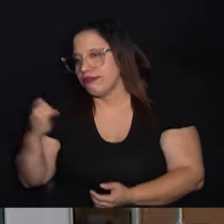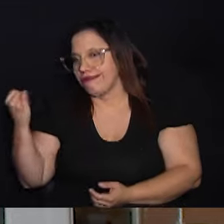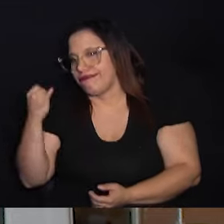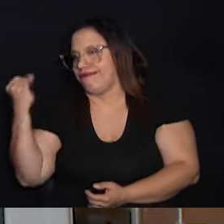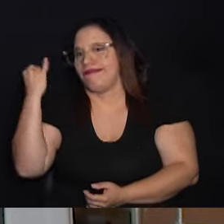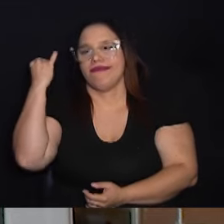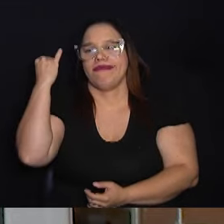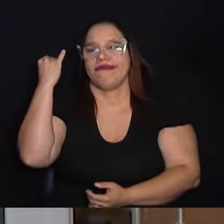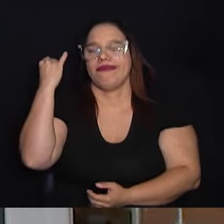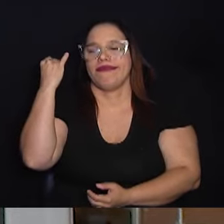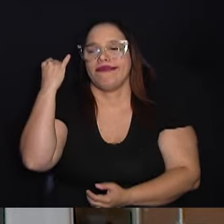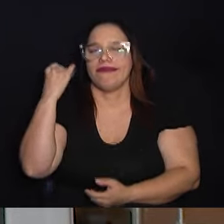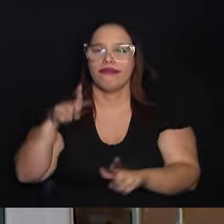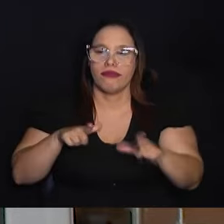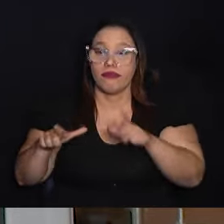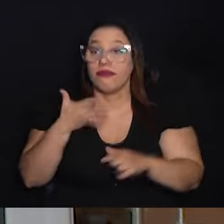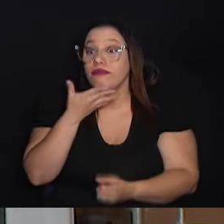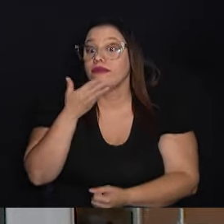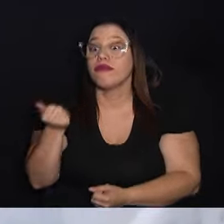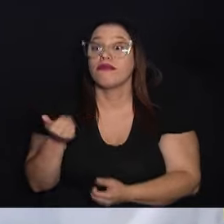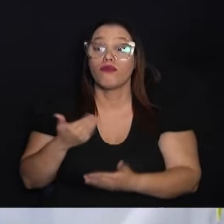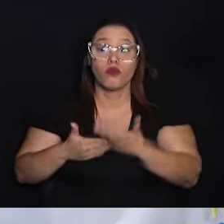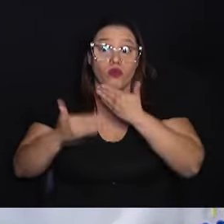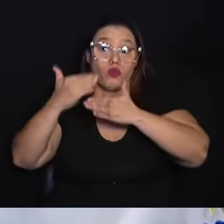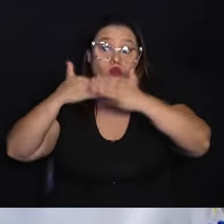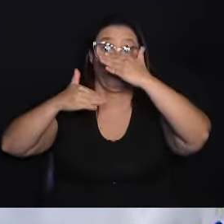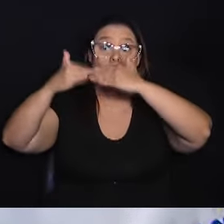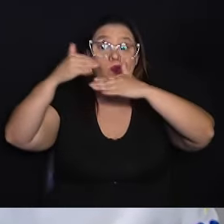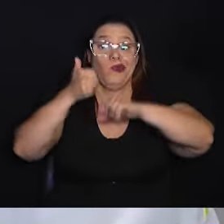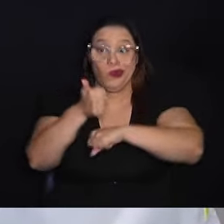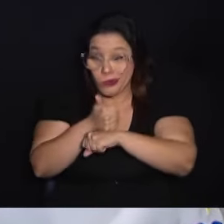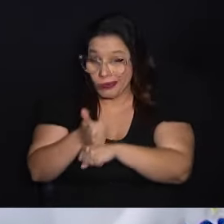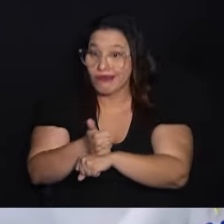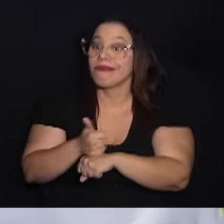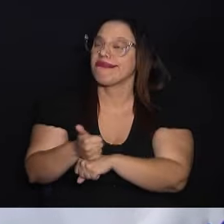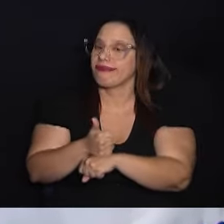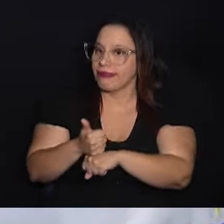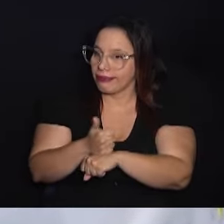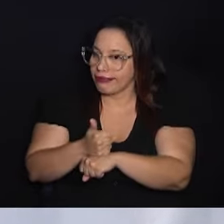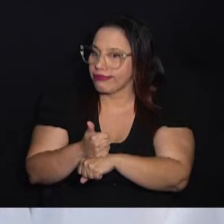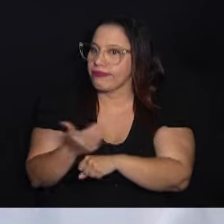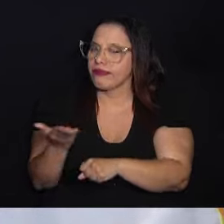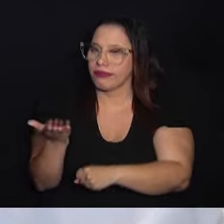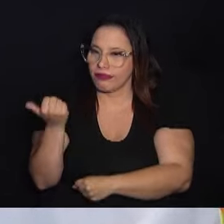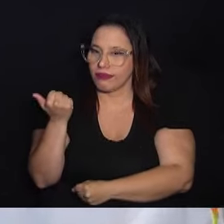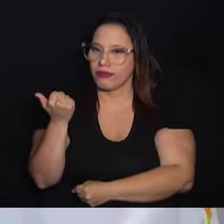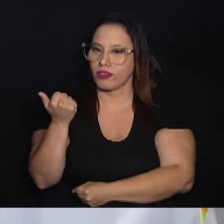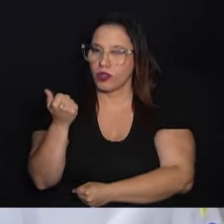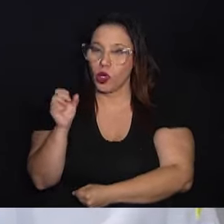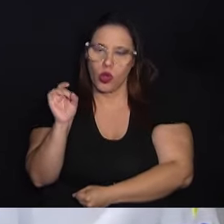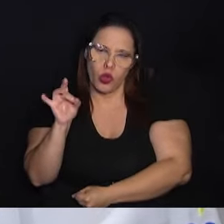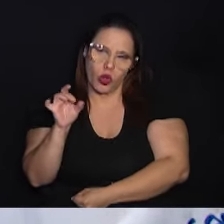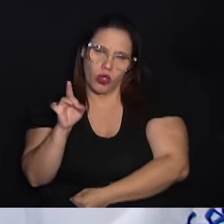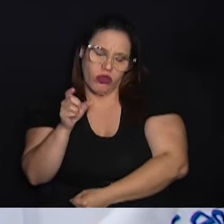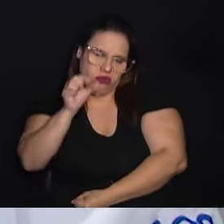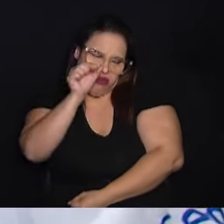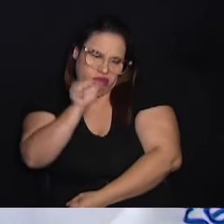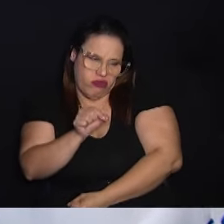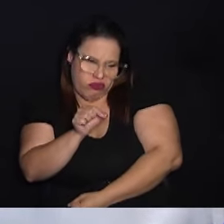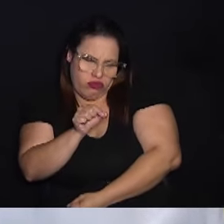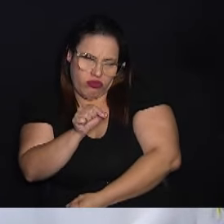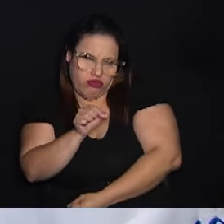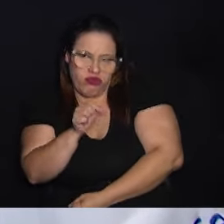é enriquecedor para nossa captação profissional. Então, a gente consegue desenvolver como profissional. Então, a gente sai